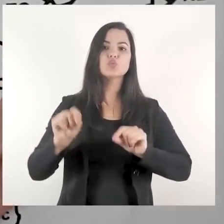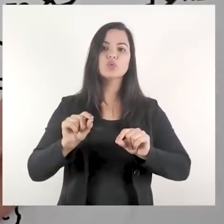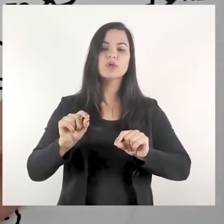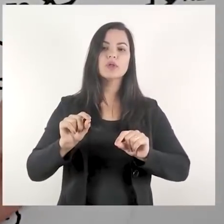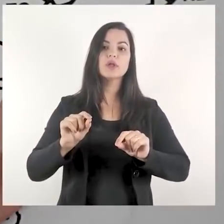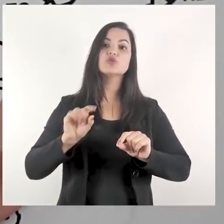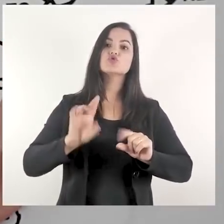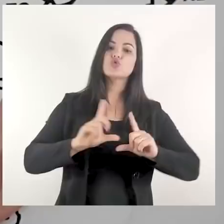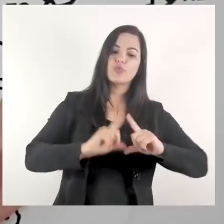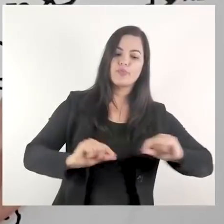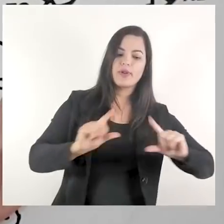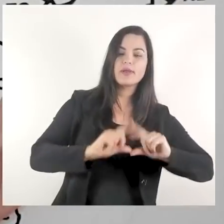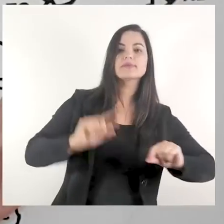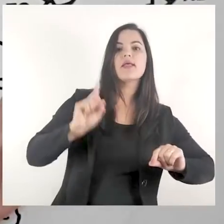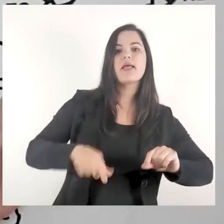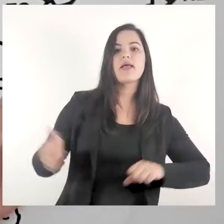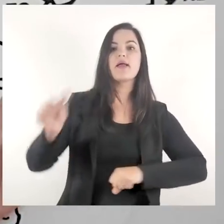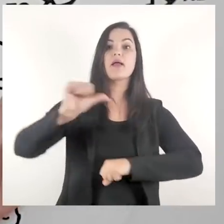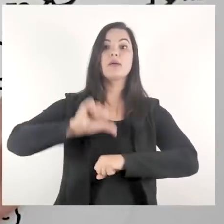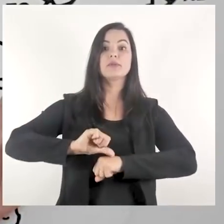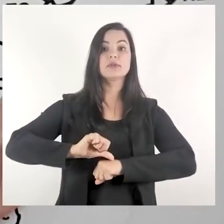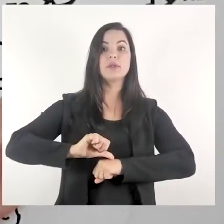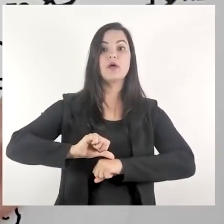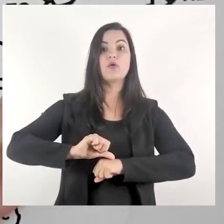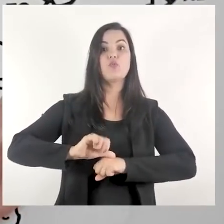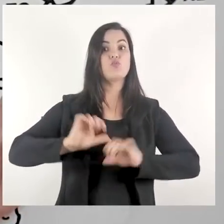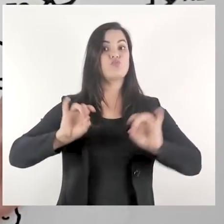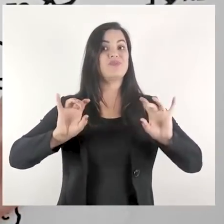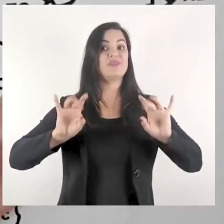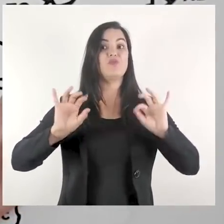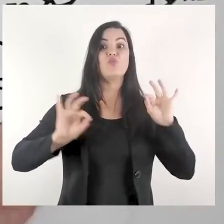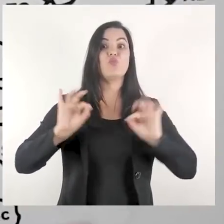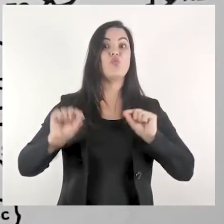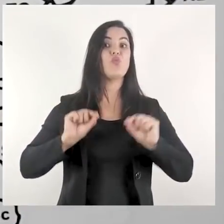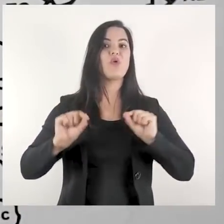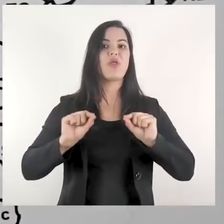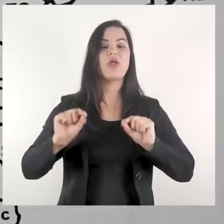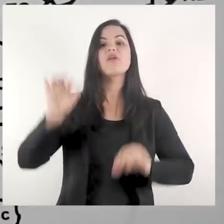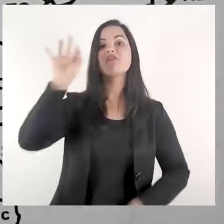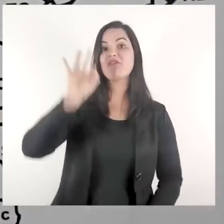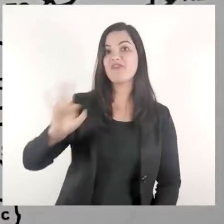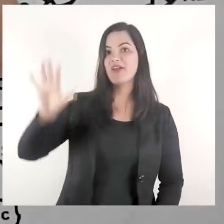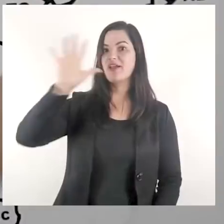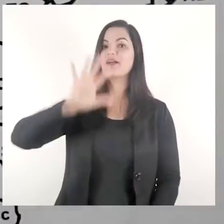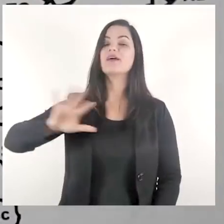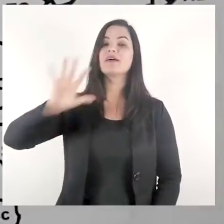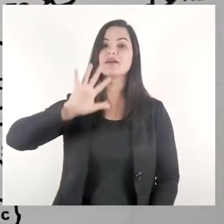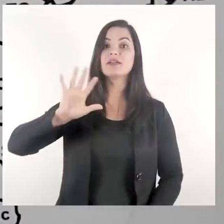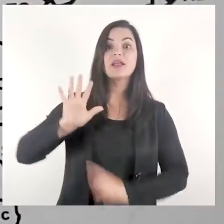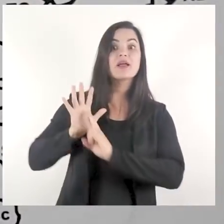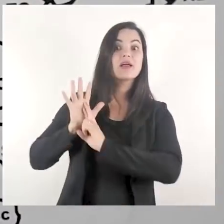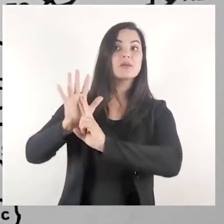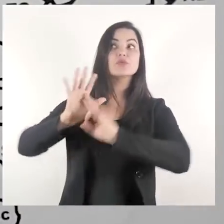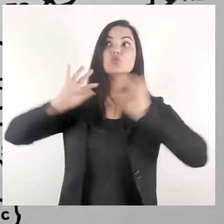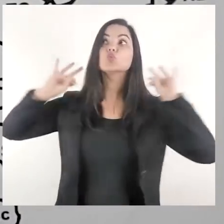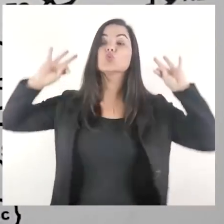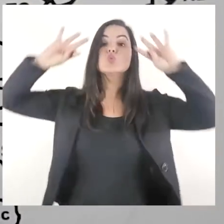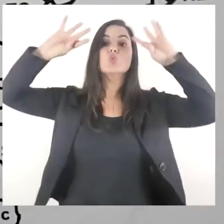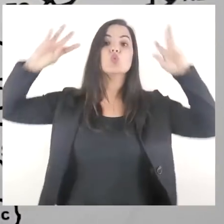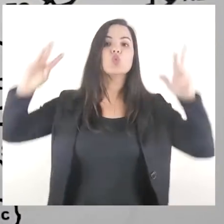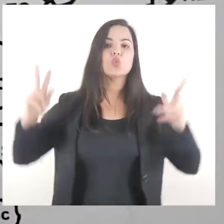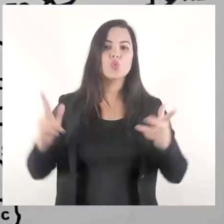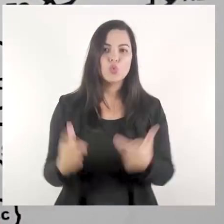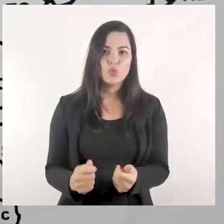é para Brasília, porque Brasília nós temos a capital federal. porque ela representa todos os